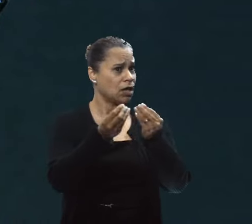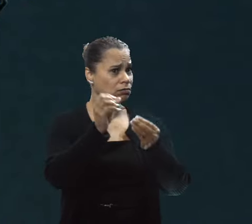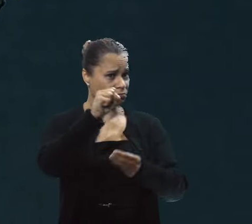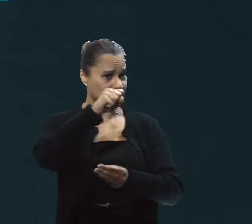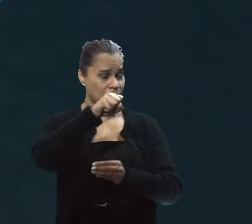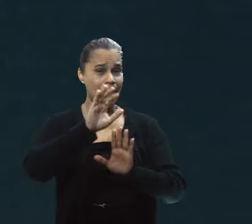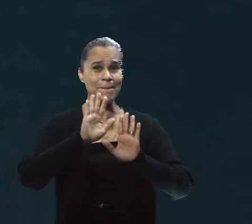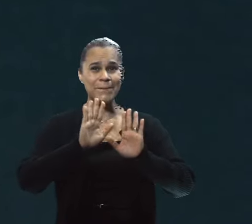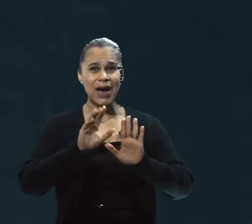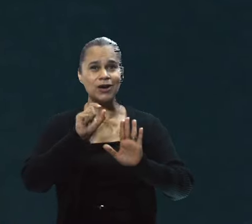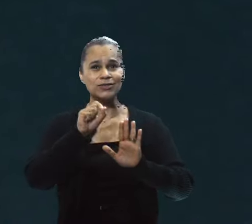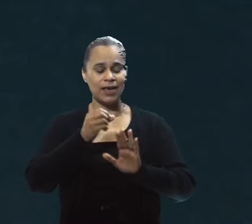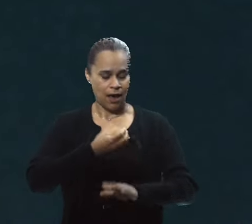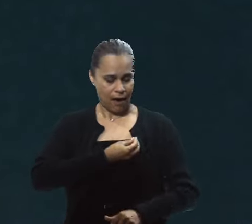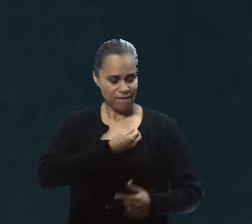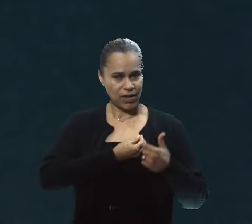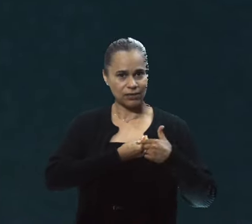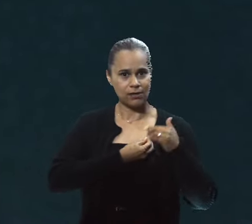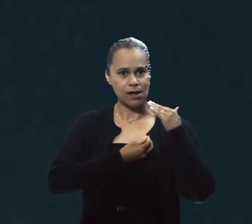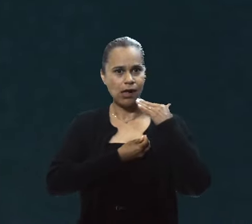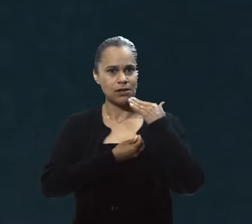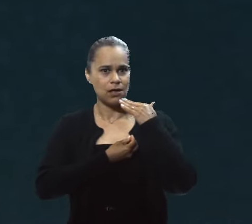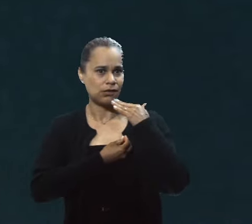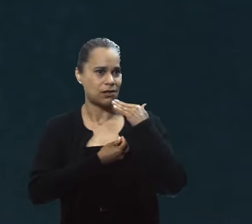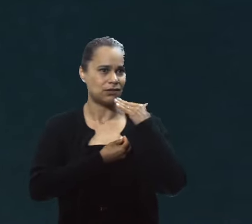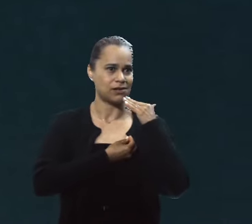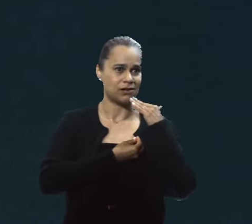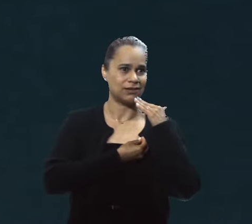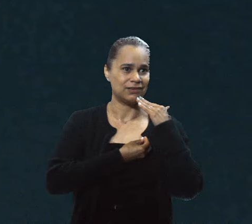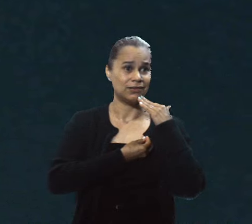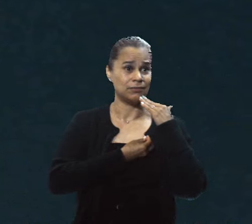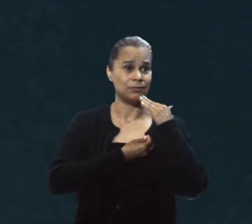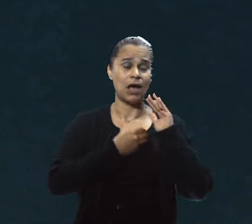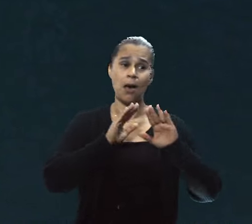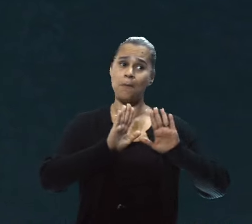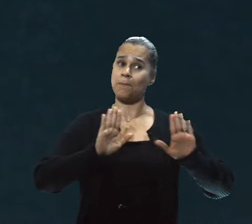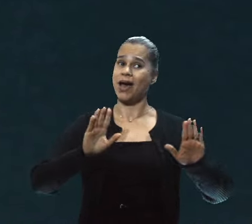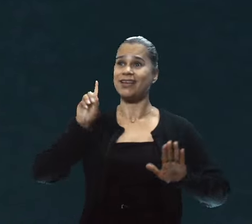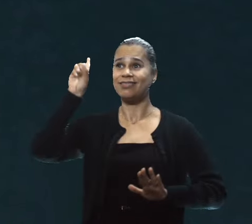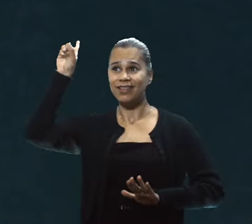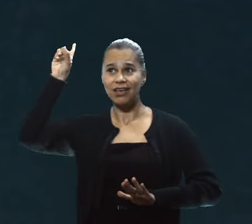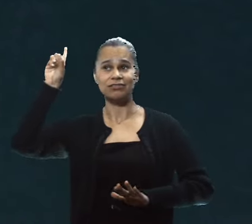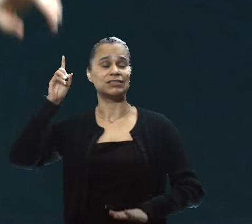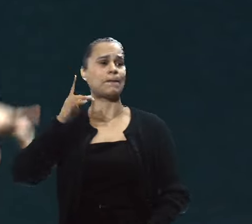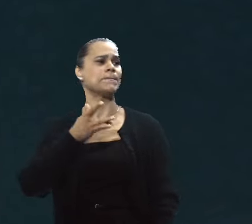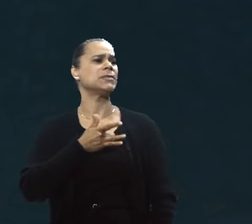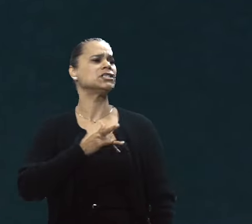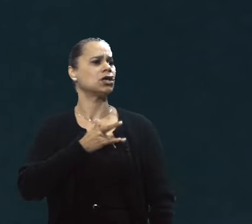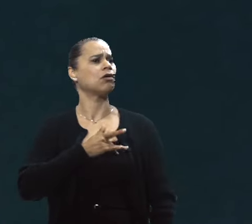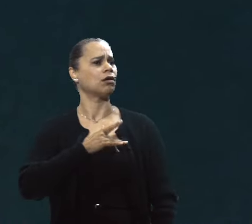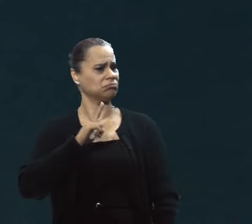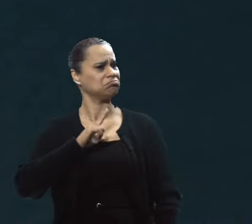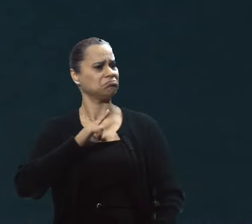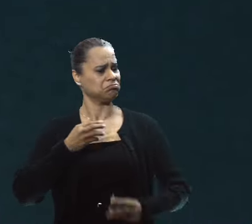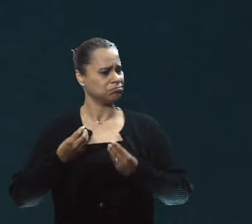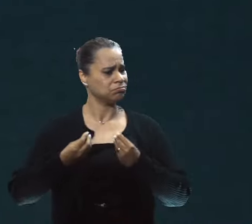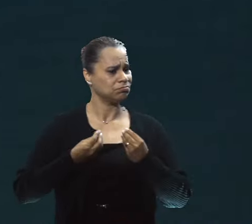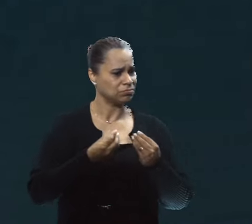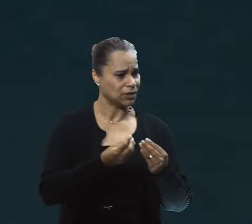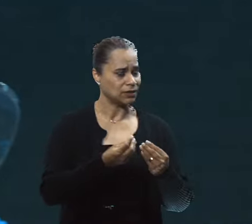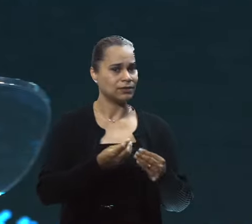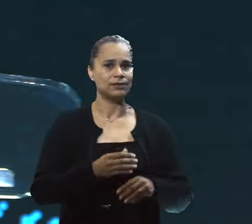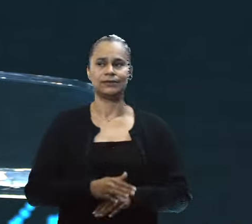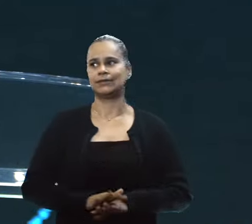Mas você está com a vida torta e Ele está sendo misericordioso com você. E tem gente